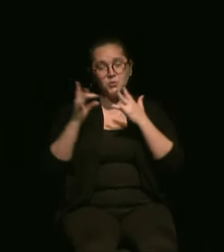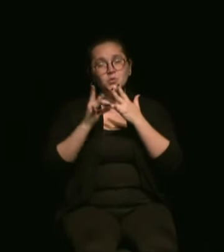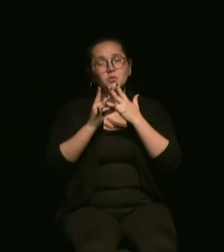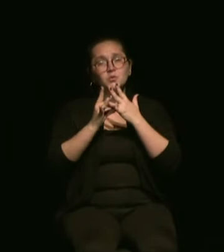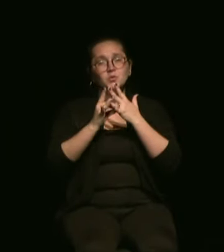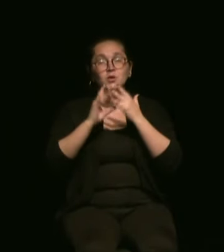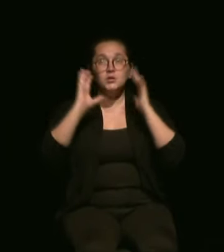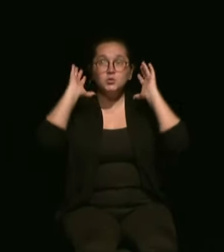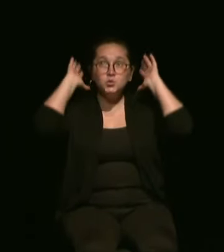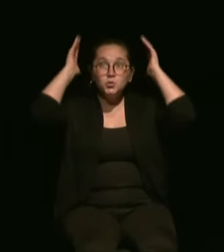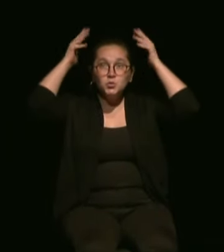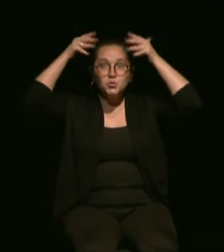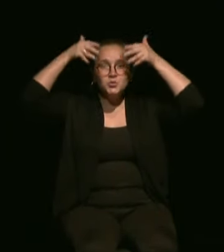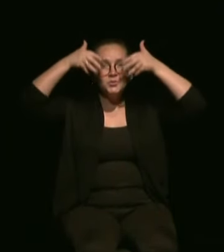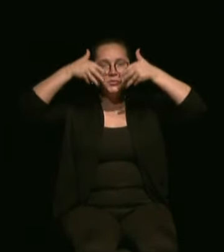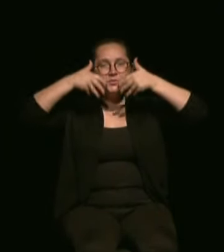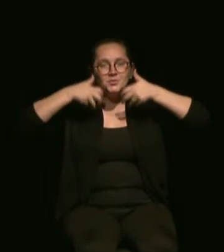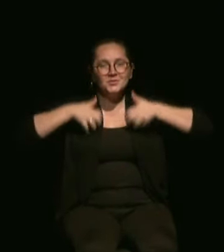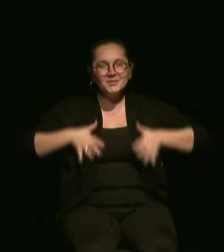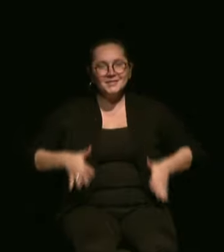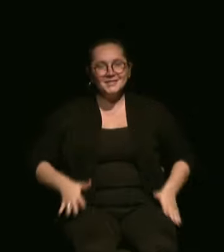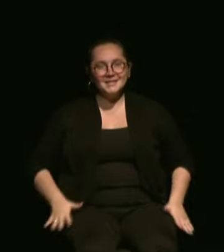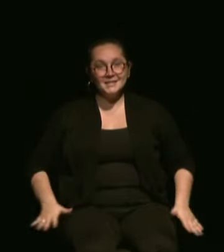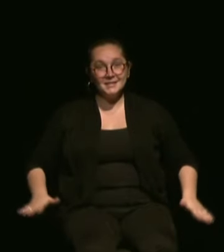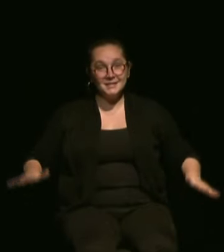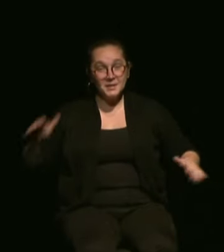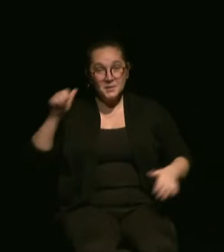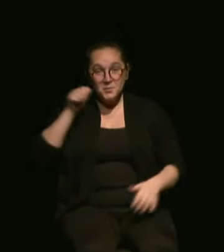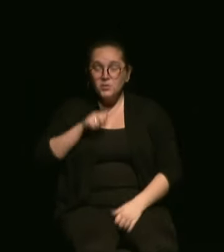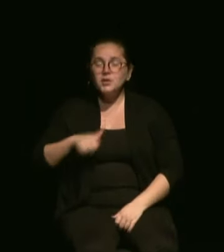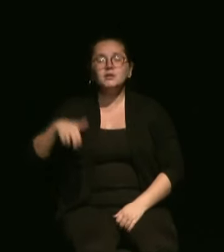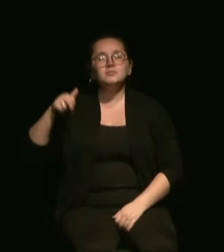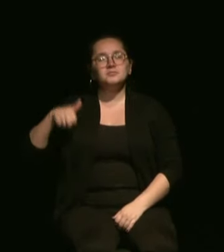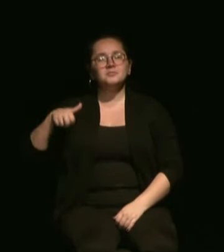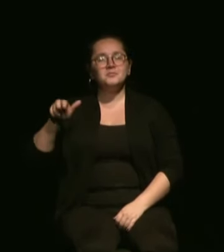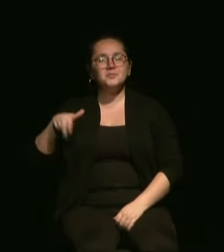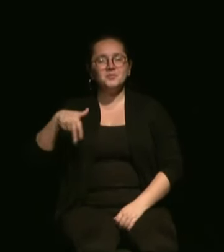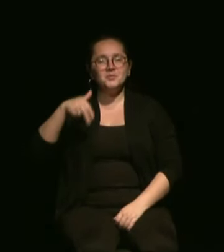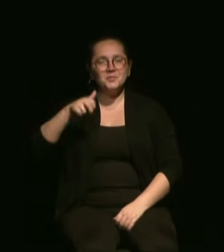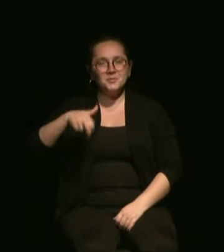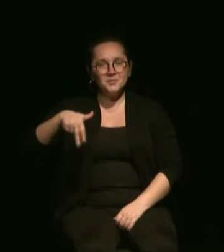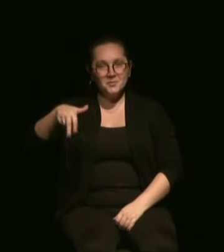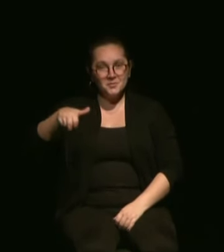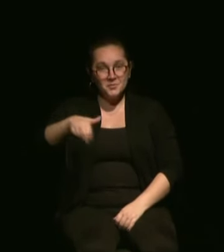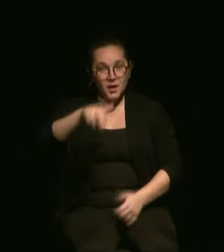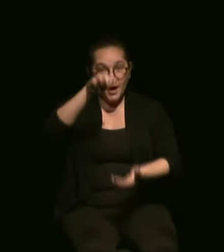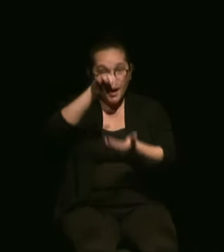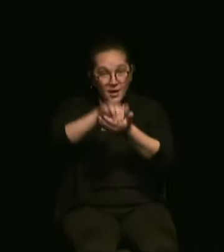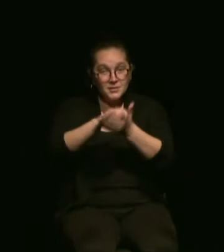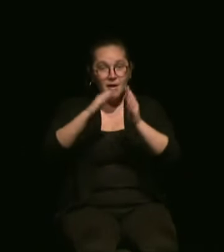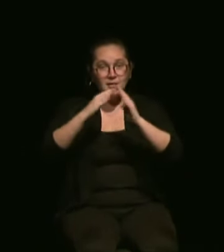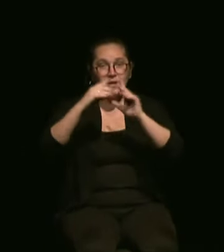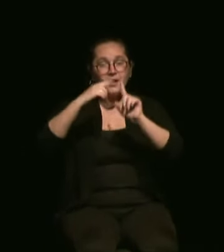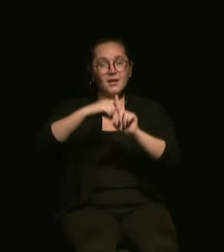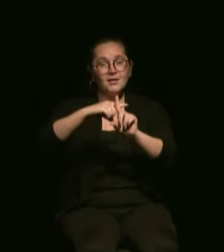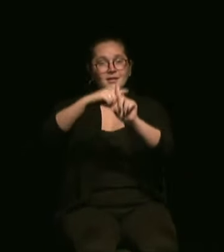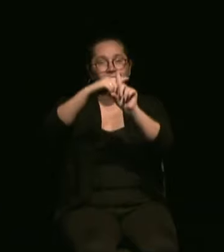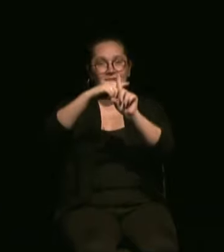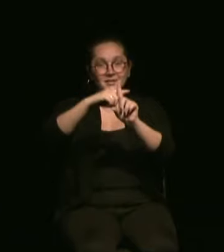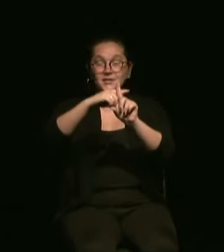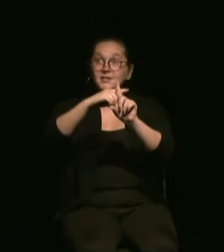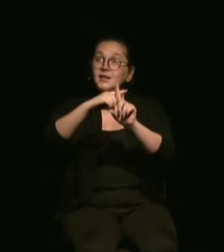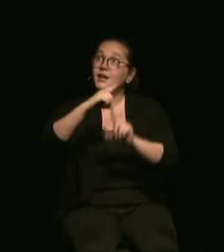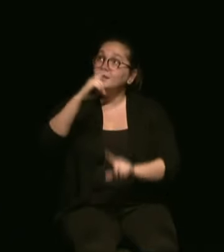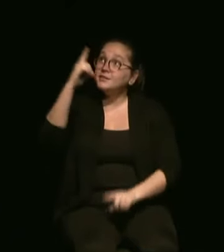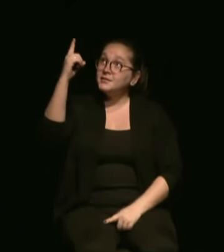e grinalda, lá vai Esmeralda casar na igreja. Deus